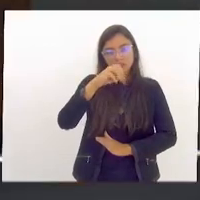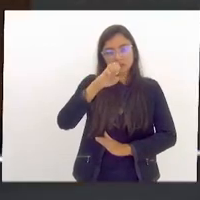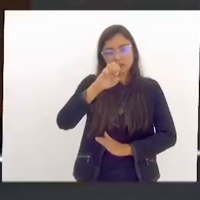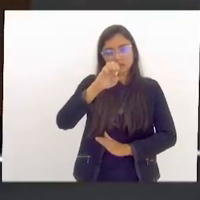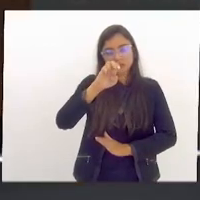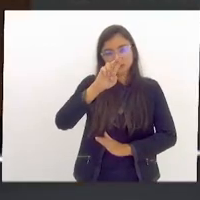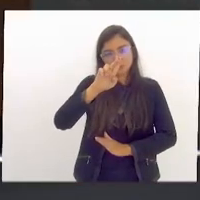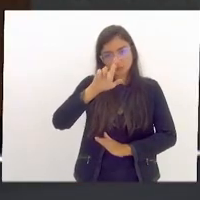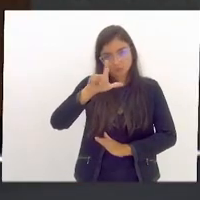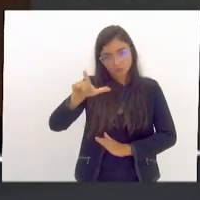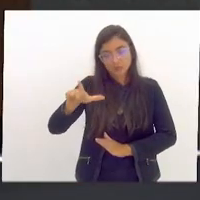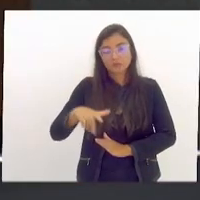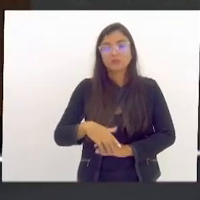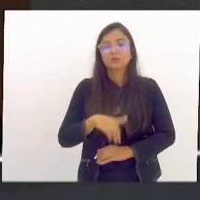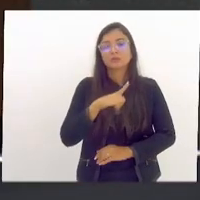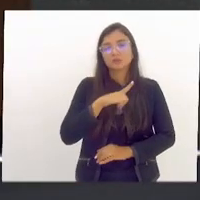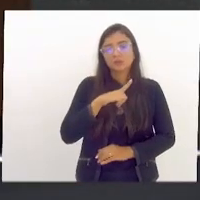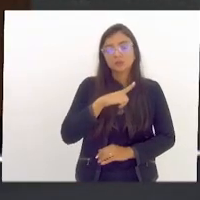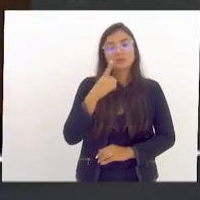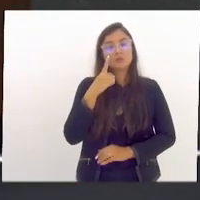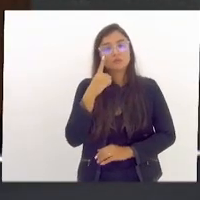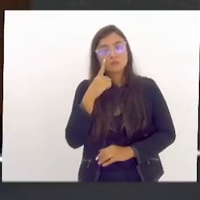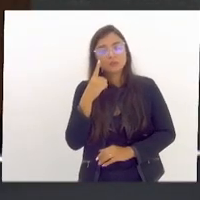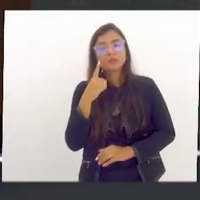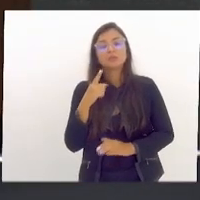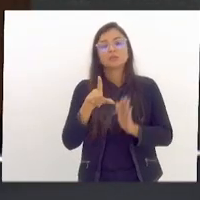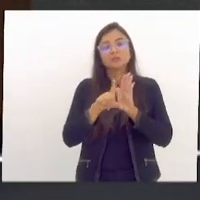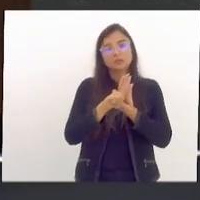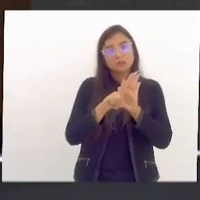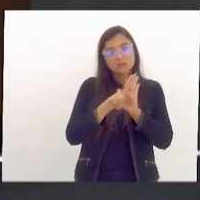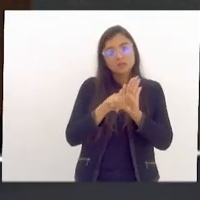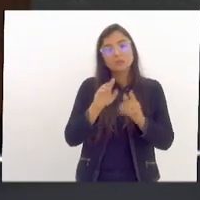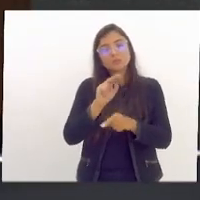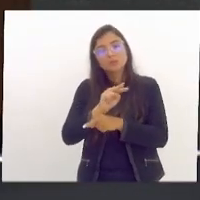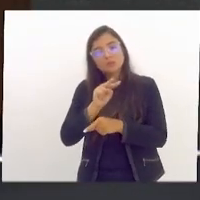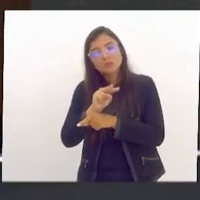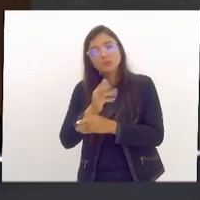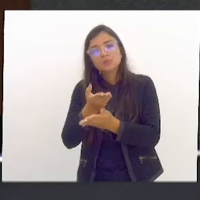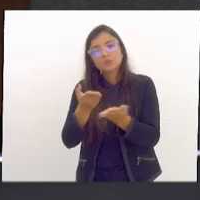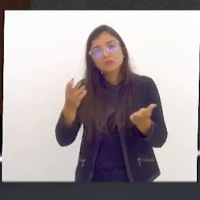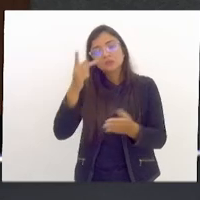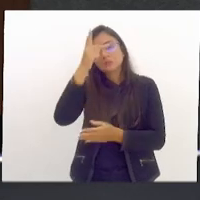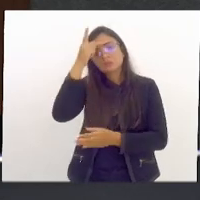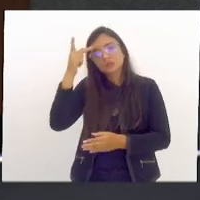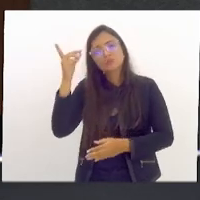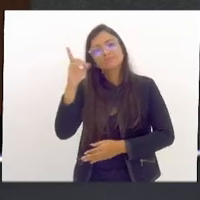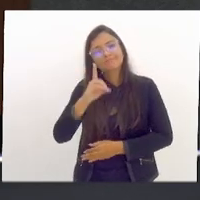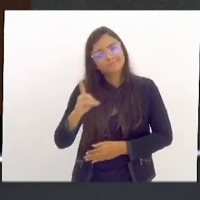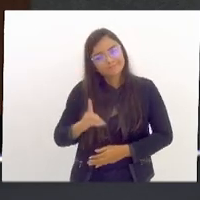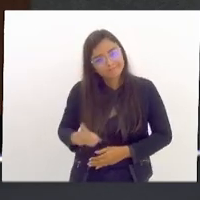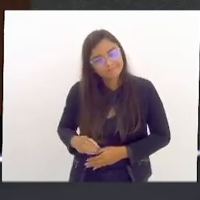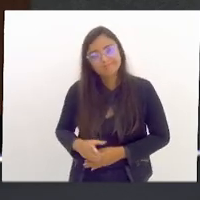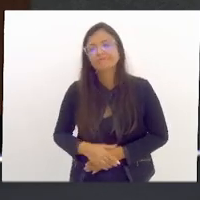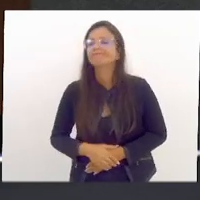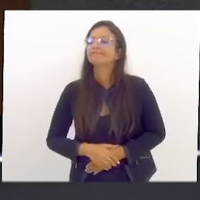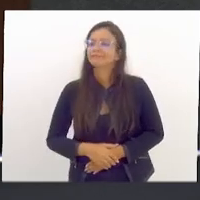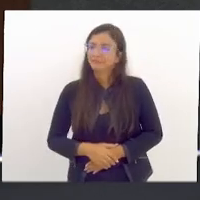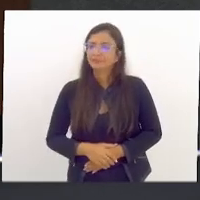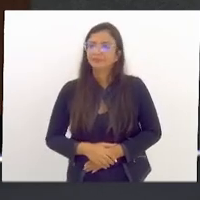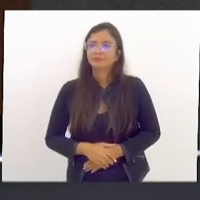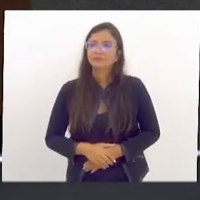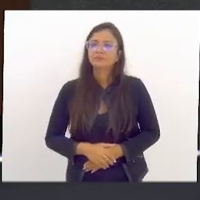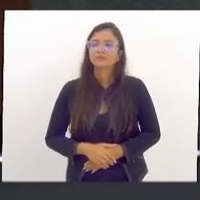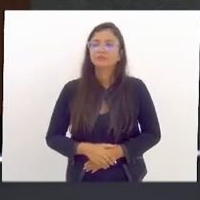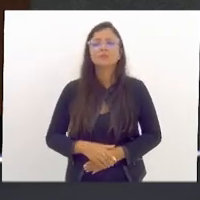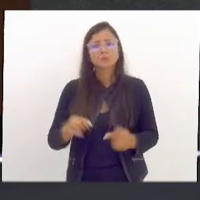né, adequar à legislação existente a proteção das pessoas com deficiência, estando de acordo